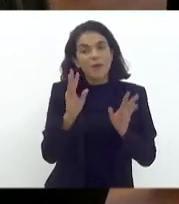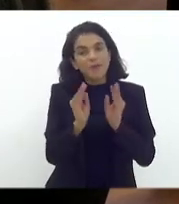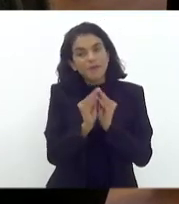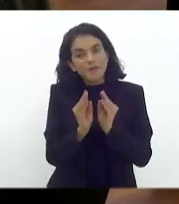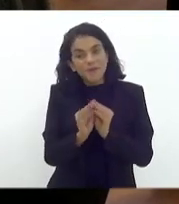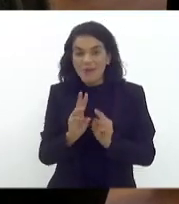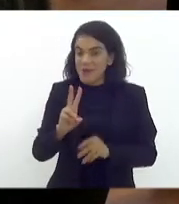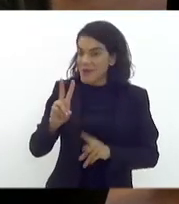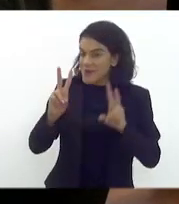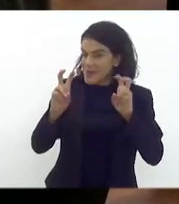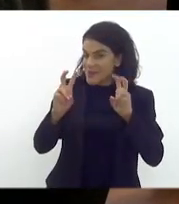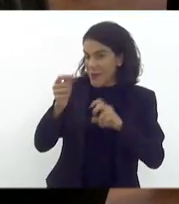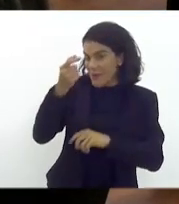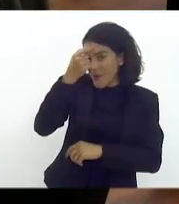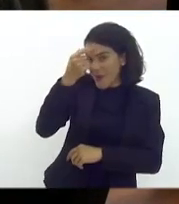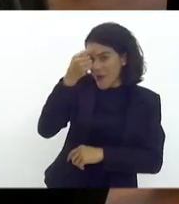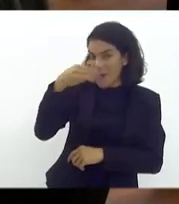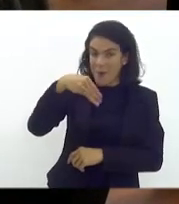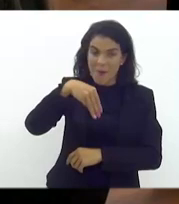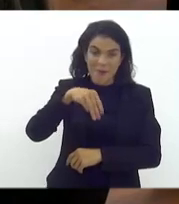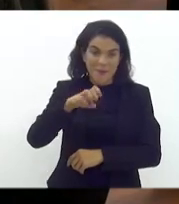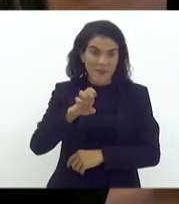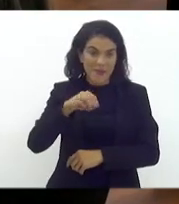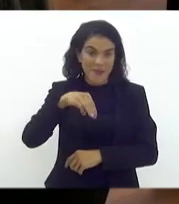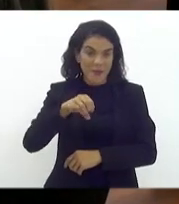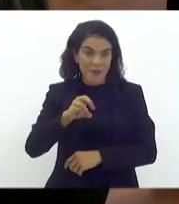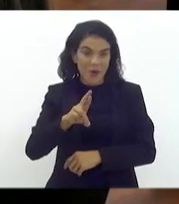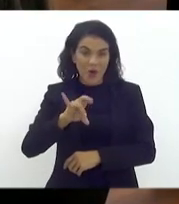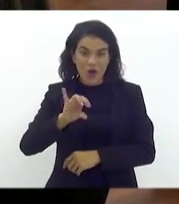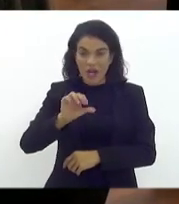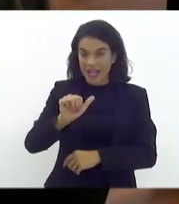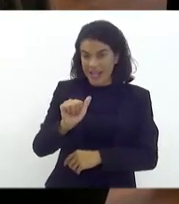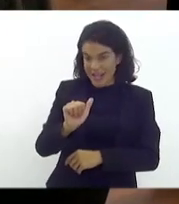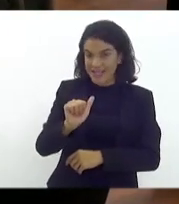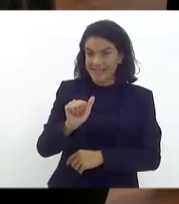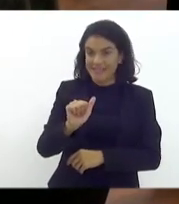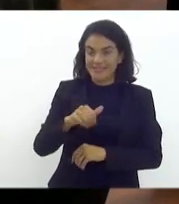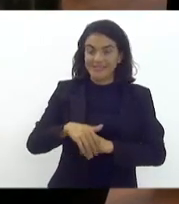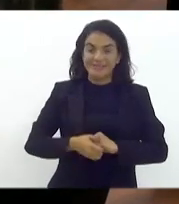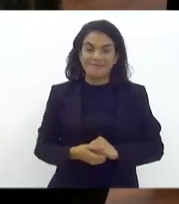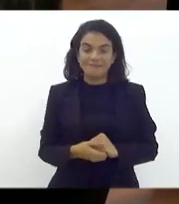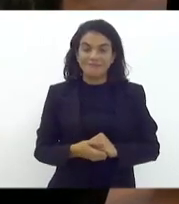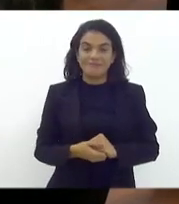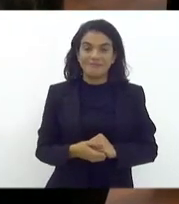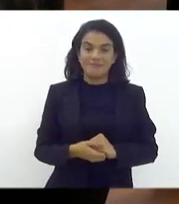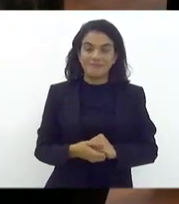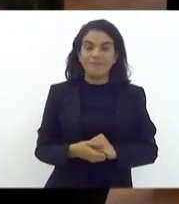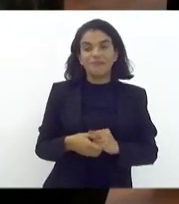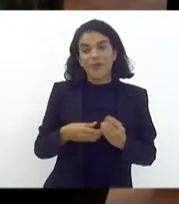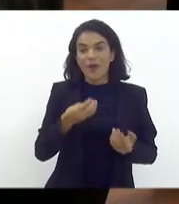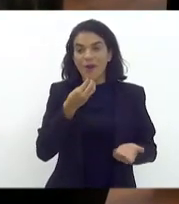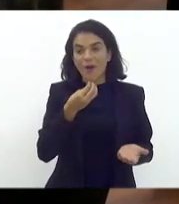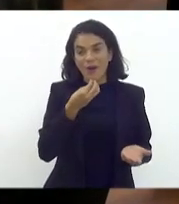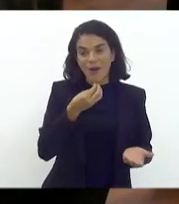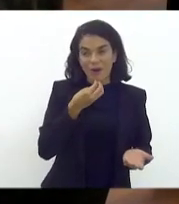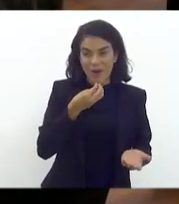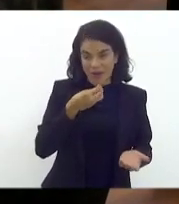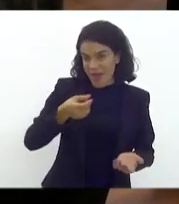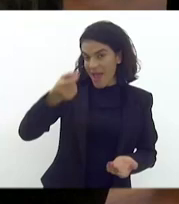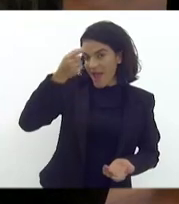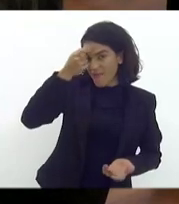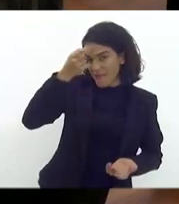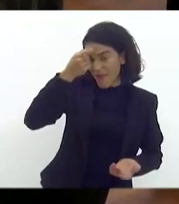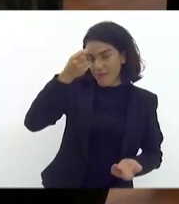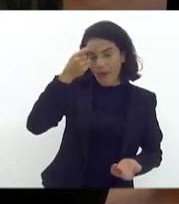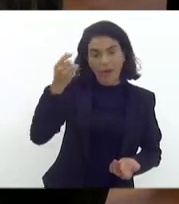mais sobre memória que essa é minha área tem que puxar como se diz lá no Sul a brasa para o meu assado não é claro que a memória é a